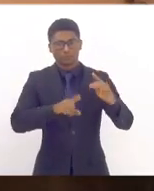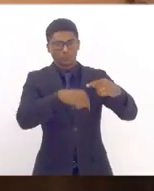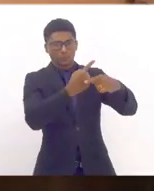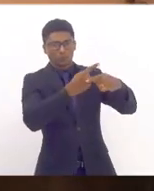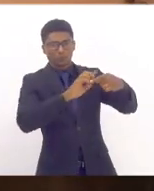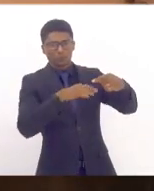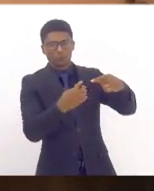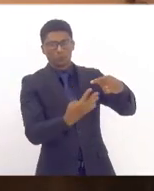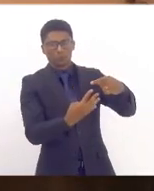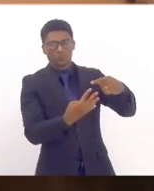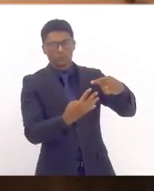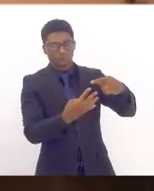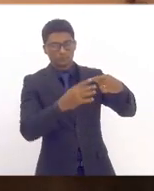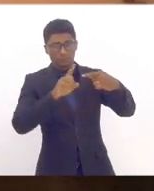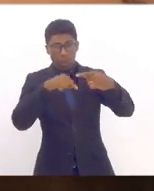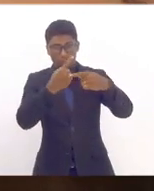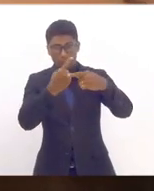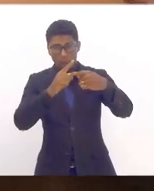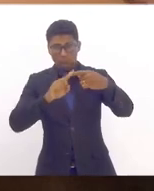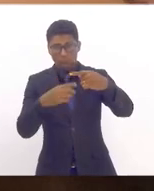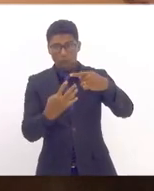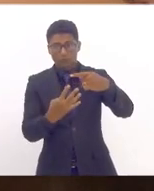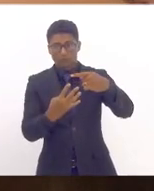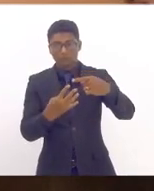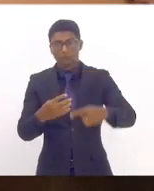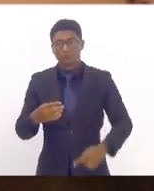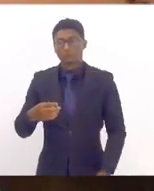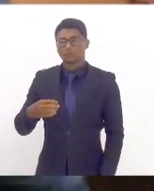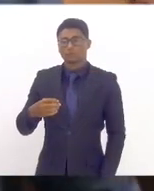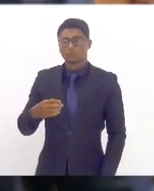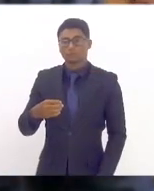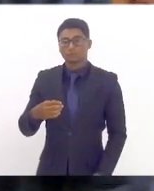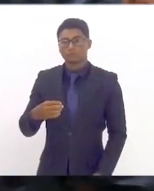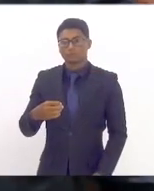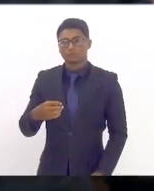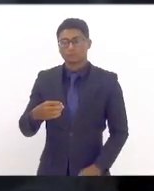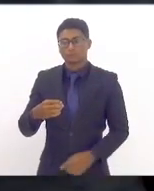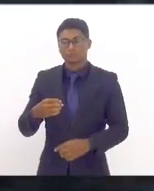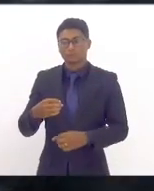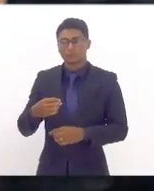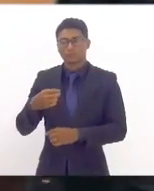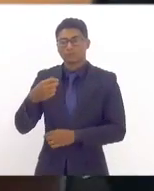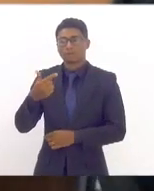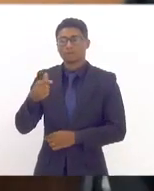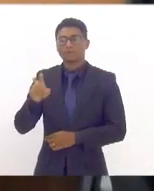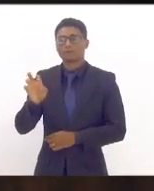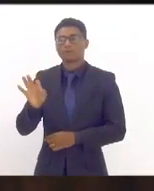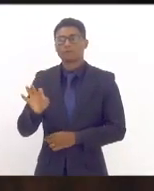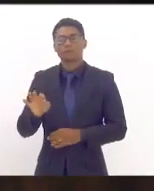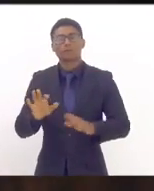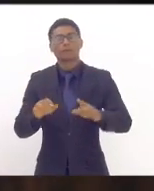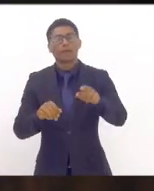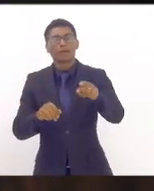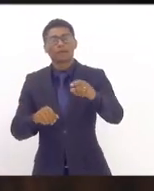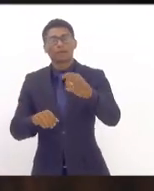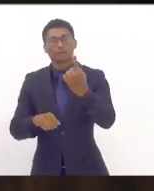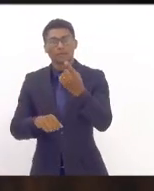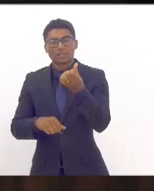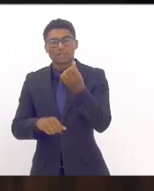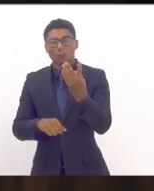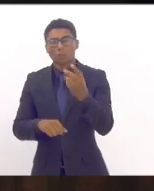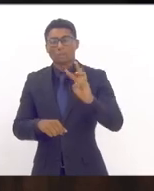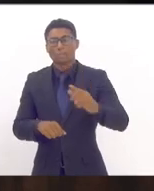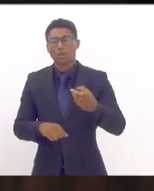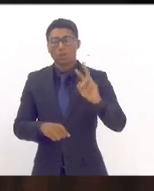quarto 10% de um quarto de 25% esse é os tais 164 milhões de